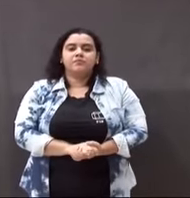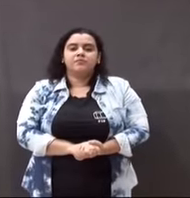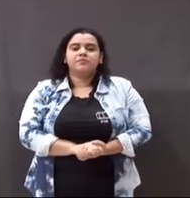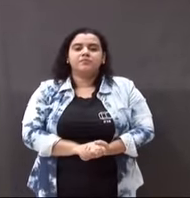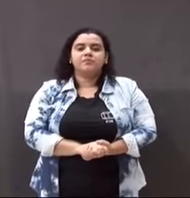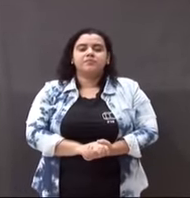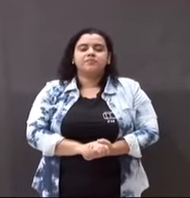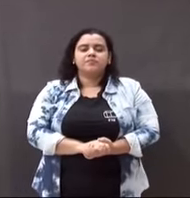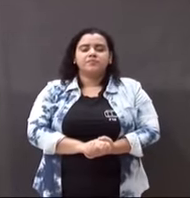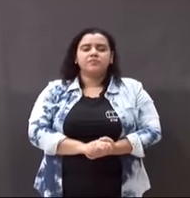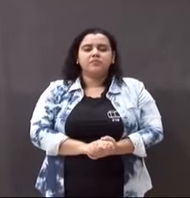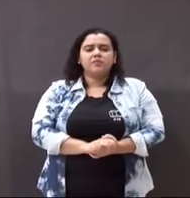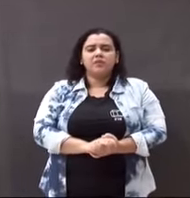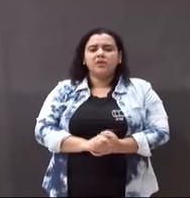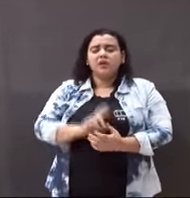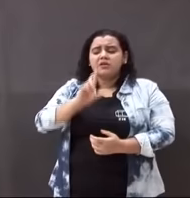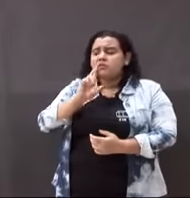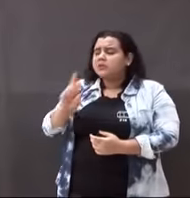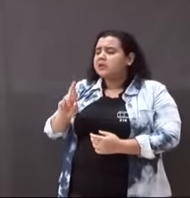Mas Senhor,